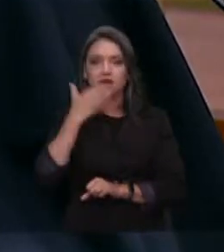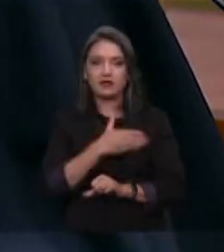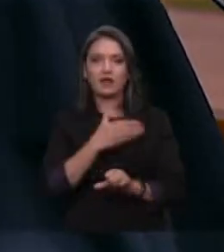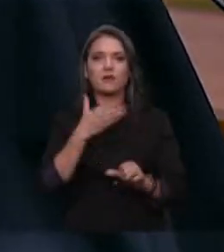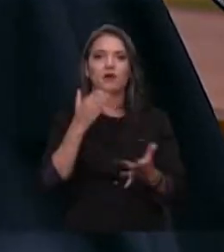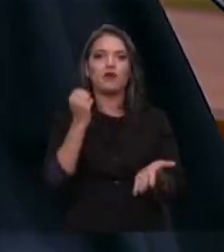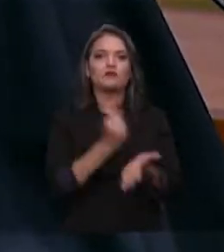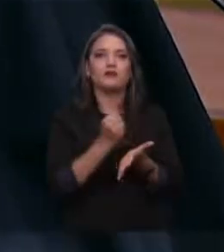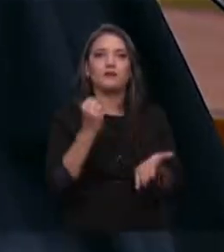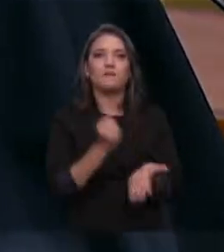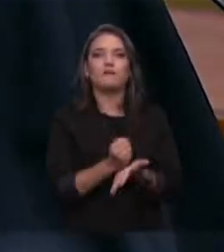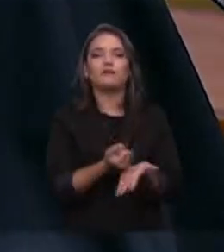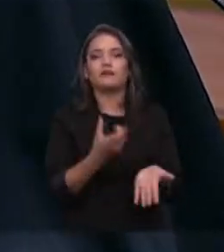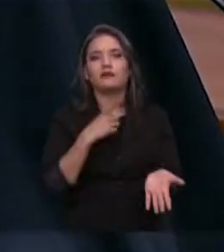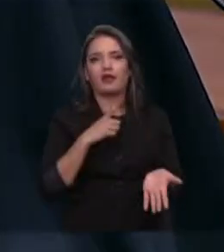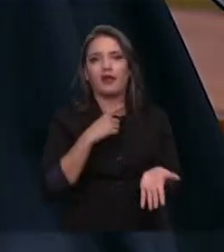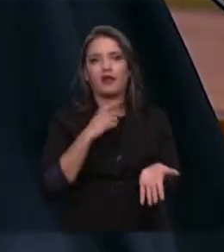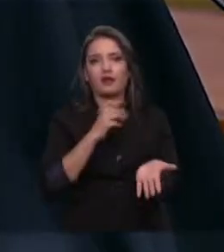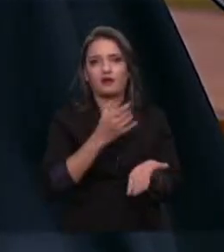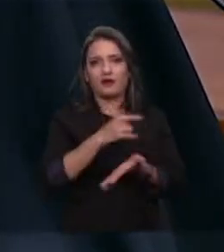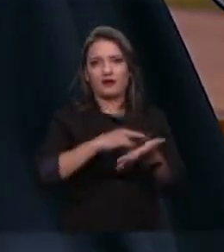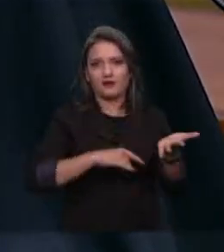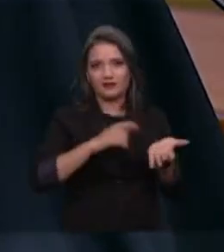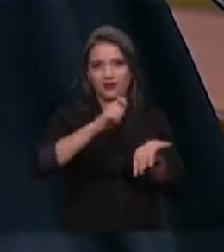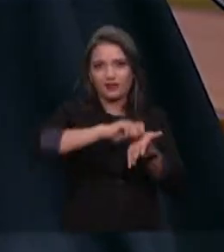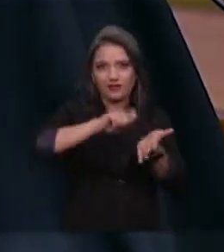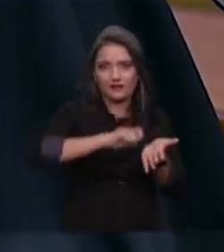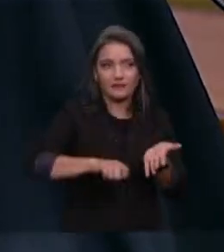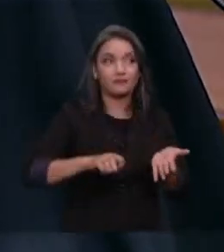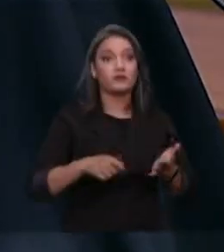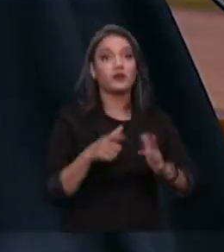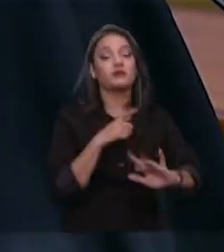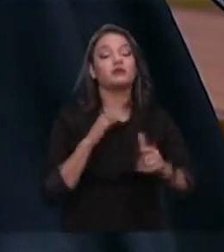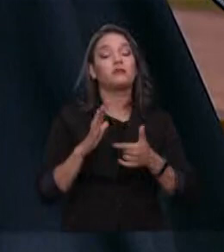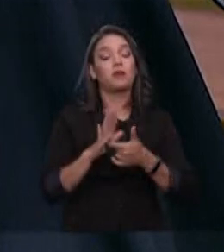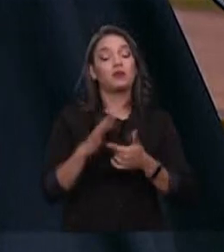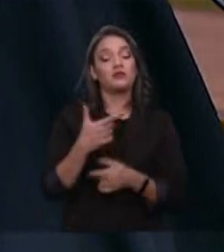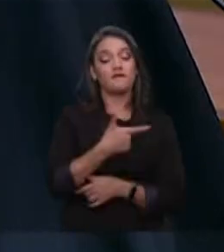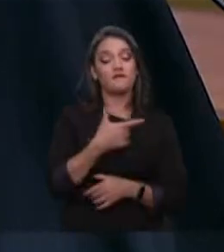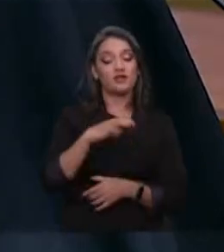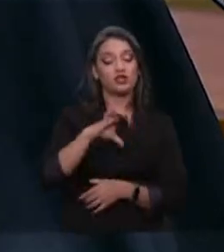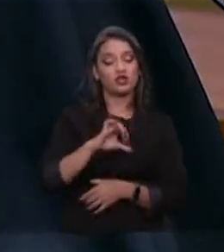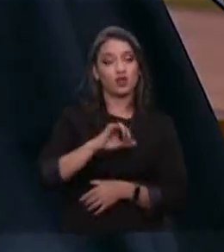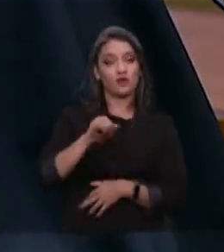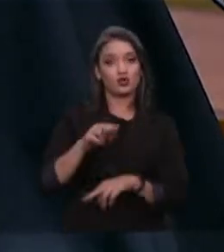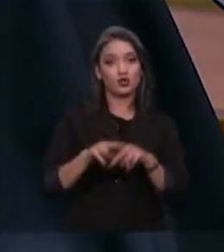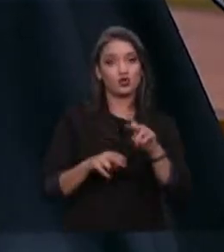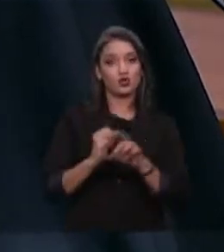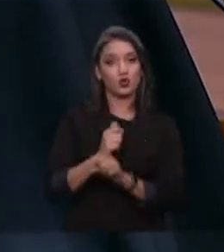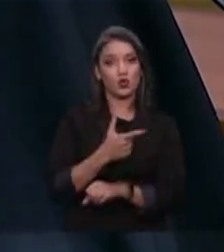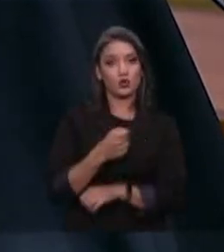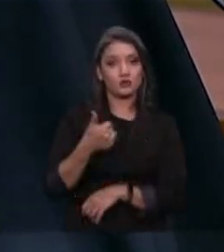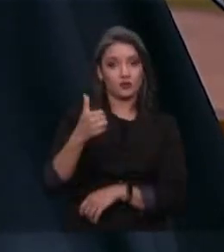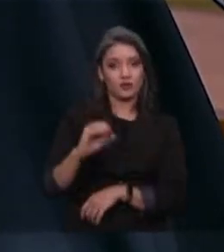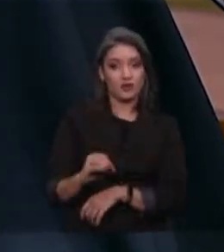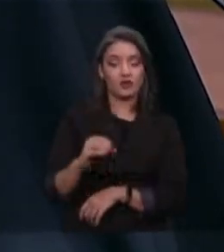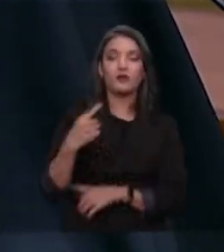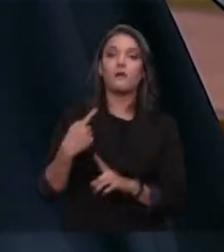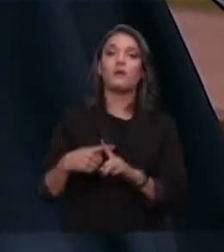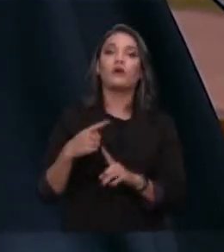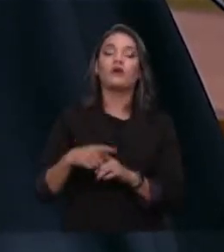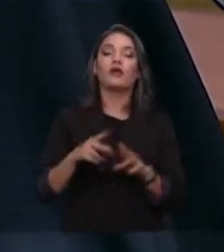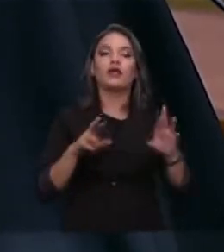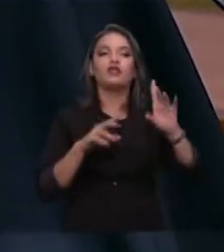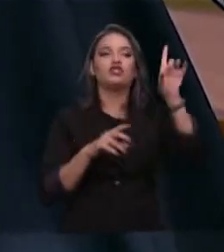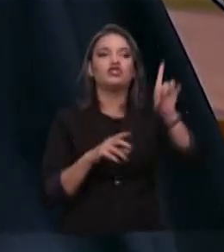registro único, afirma o acusado que compareceu na BR Distribuidora em 29 de junho de 2010, ocasião em que se reuniu com toda a diretoria